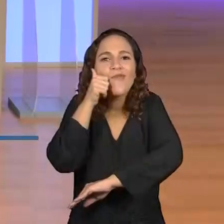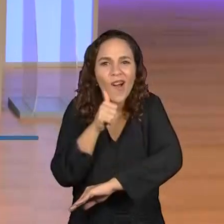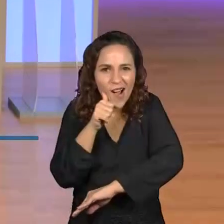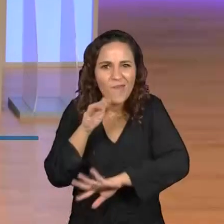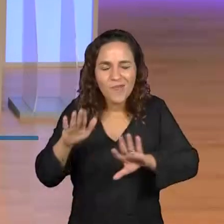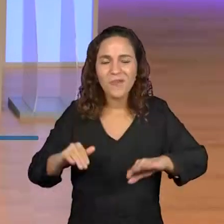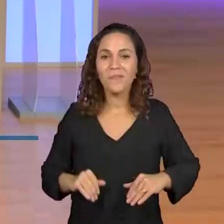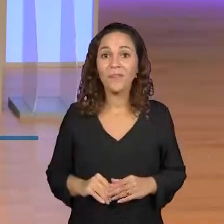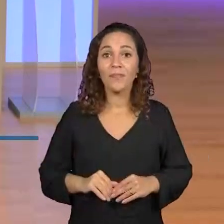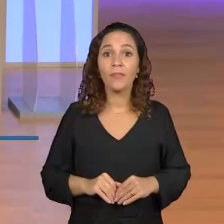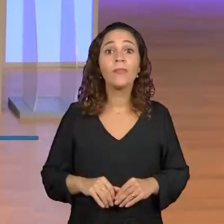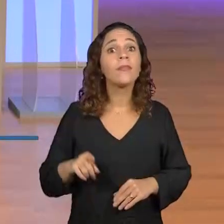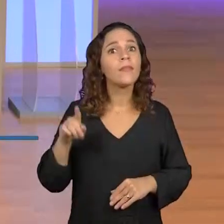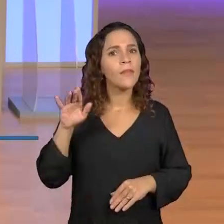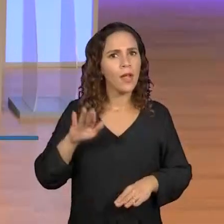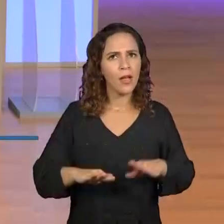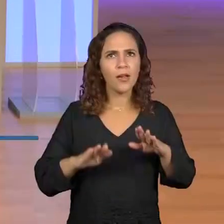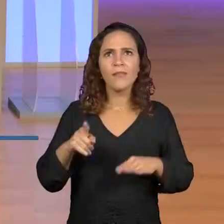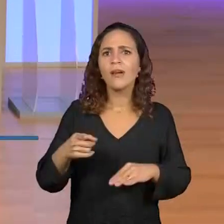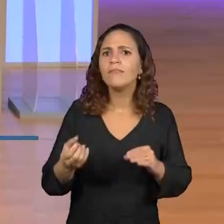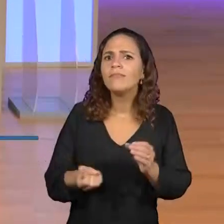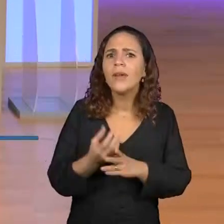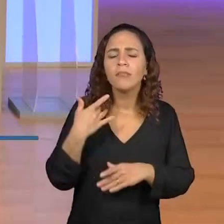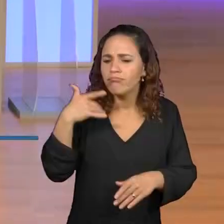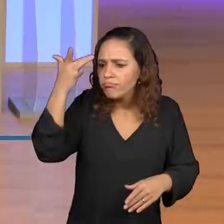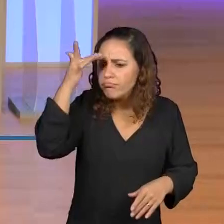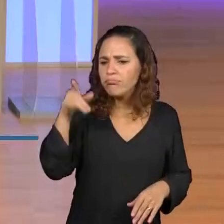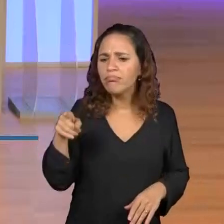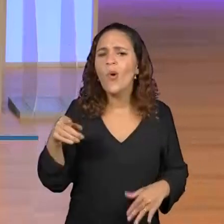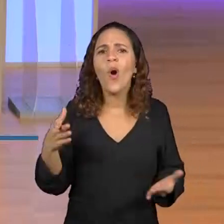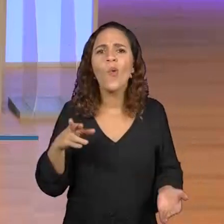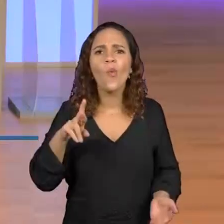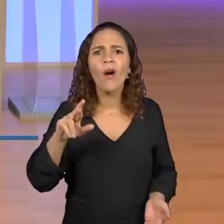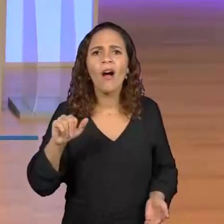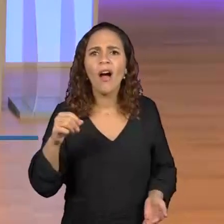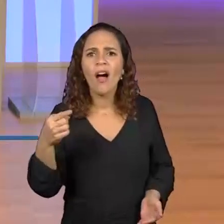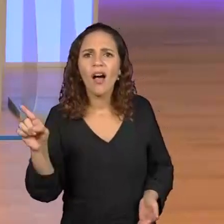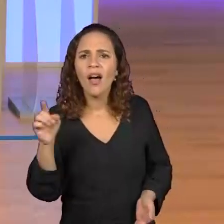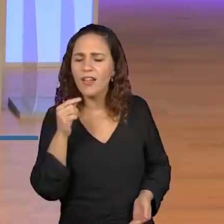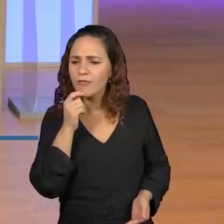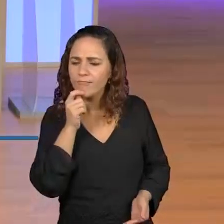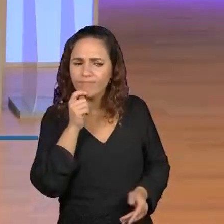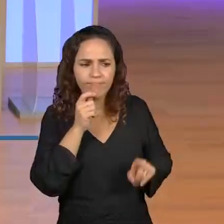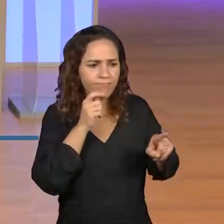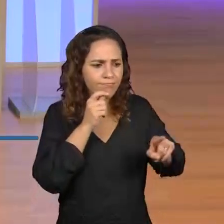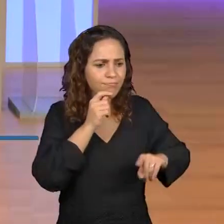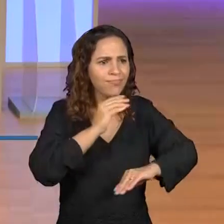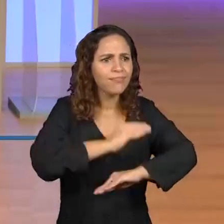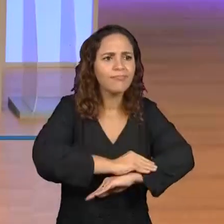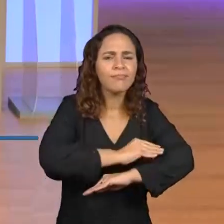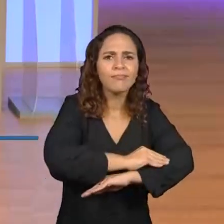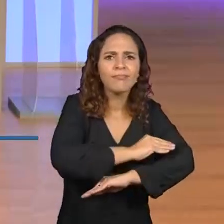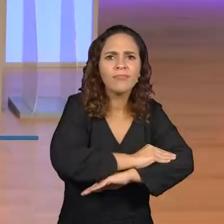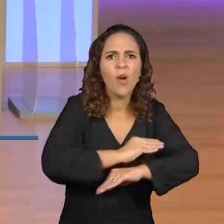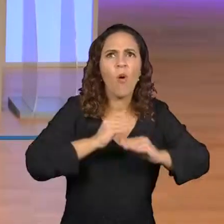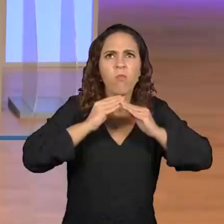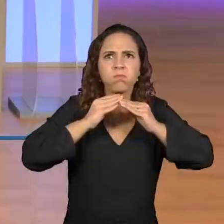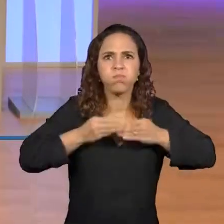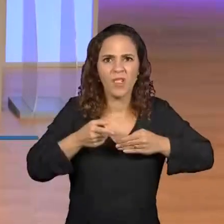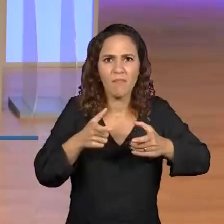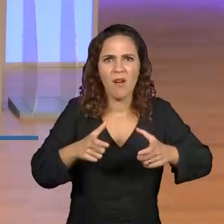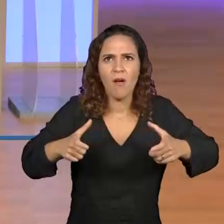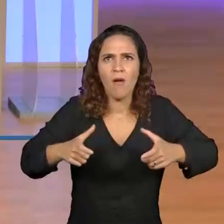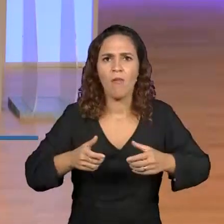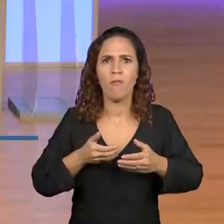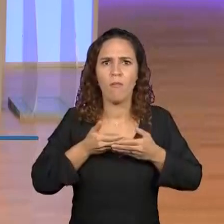E ela surgiu, mas eu nunca sabia a diferença, viu, Pro? Porque tanto o sapo quanto a rã, geralmente eles são grandões e fica